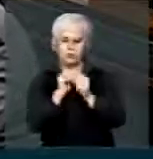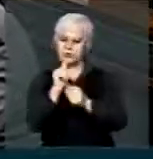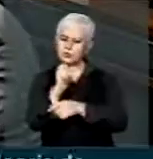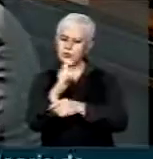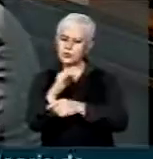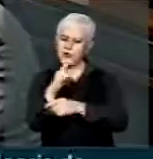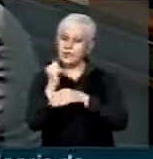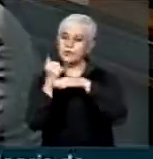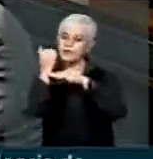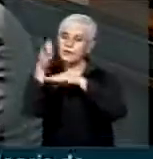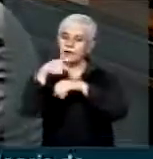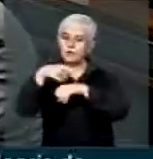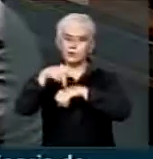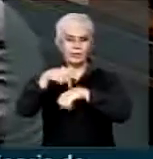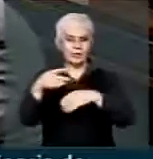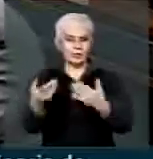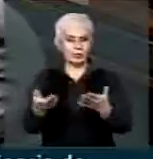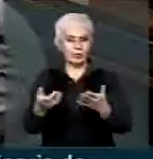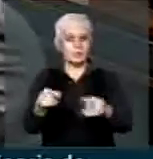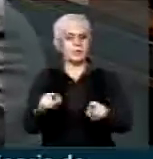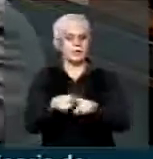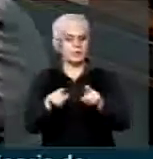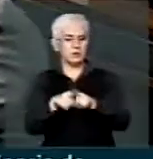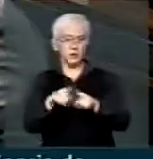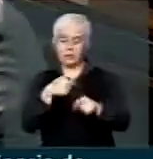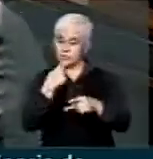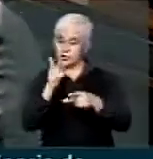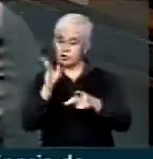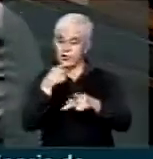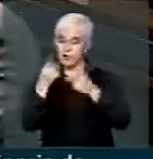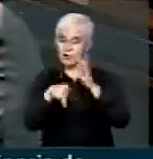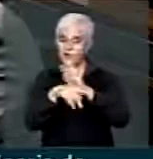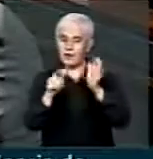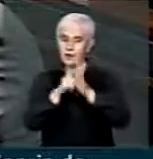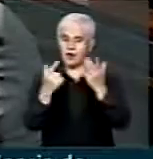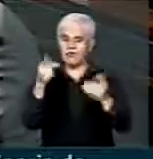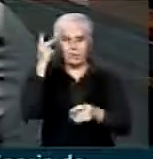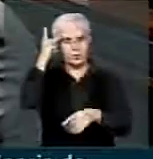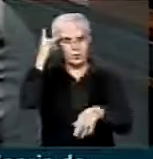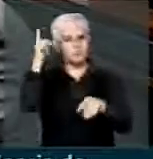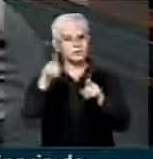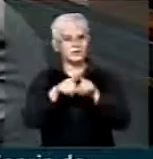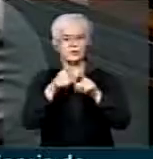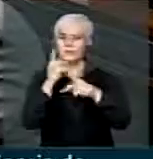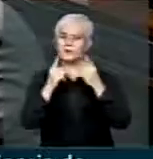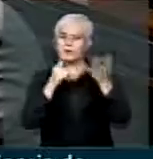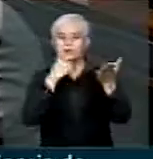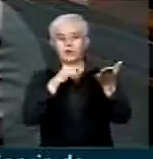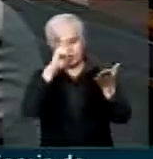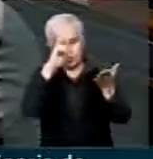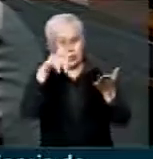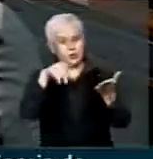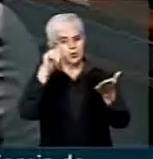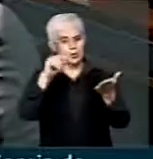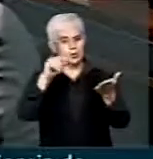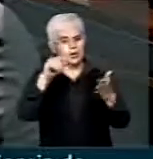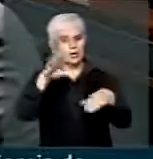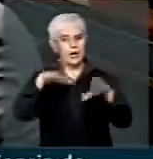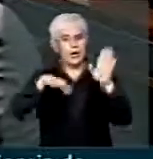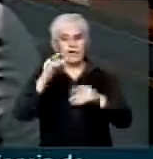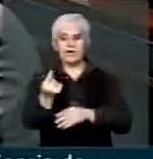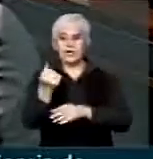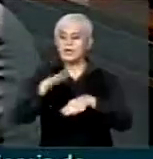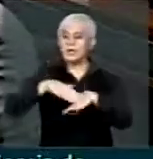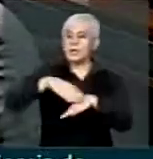país, matérias também, eu citei o Estadão, agora cito a Folha de São Paulo, diz que o senhor escolheu a avaliação mais alta